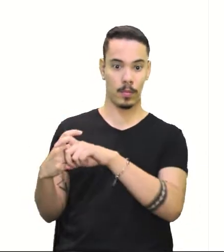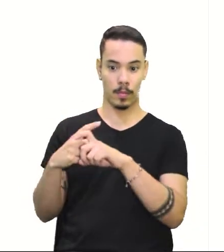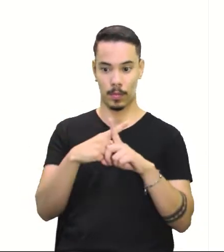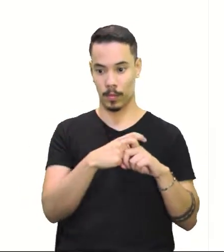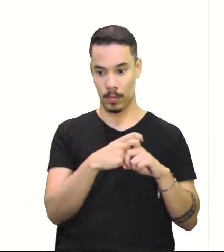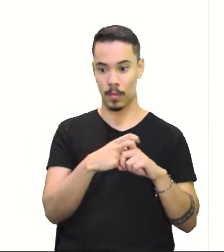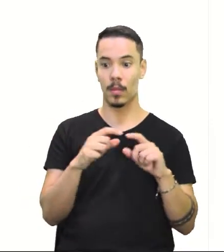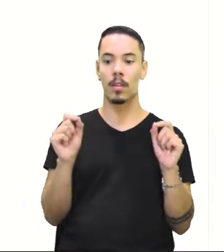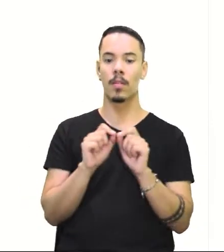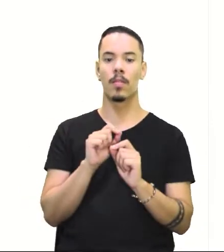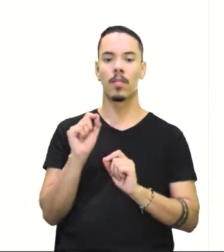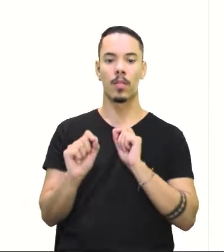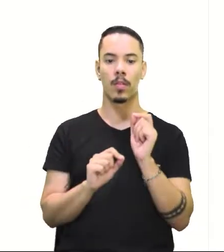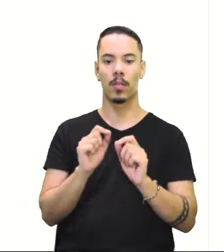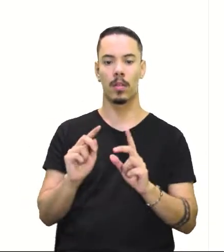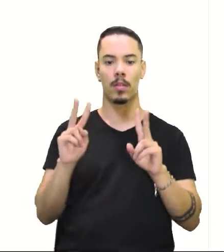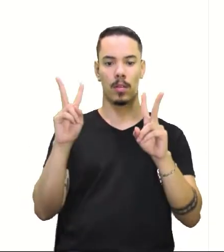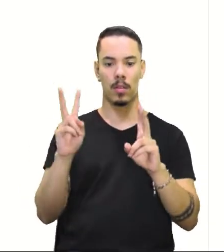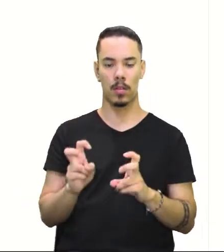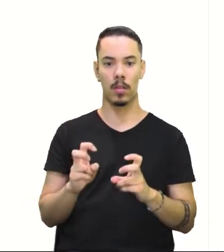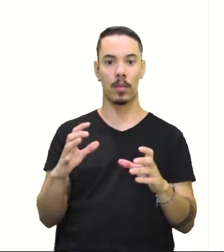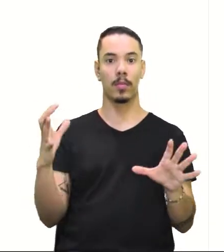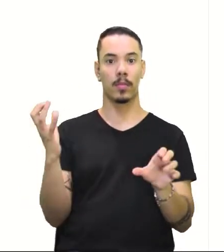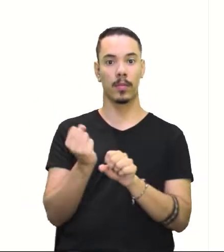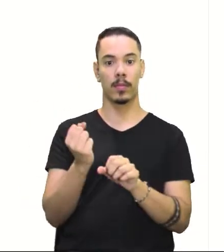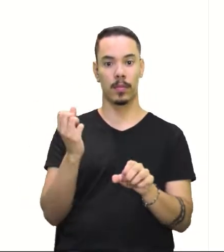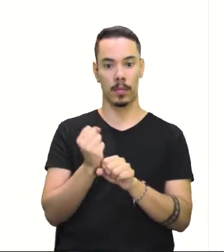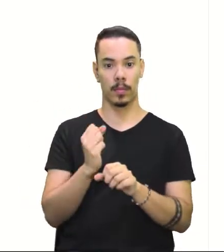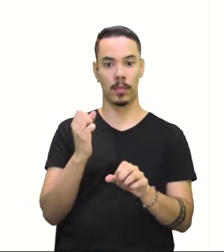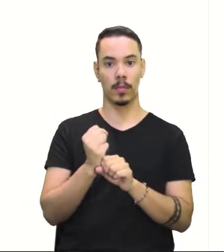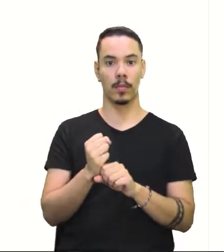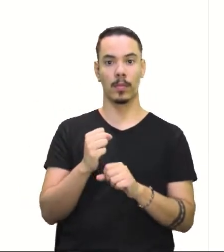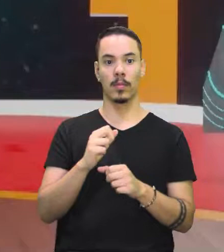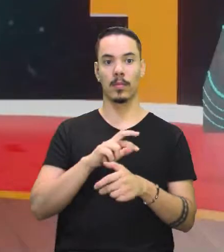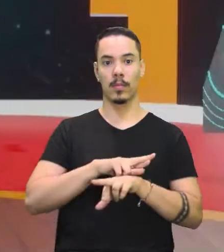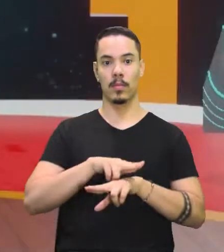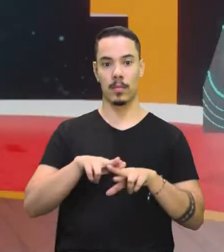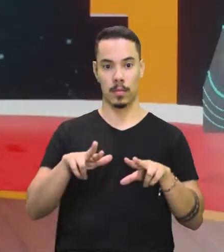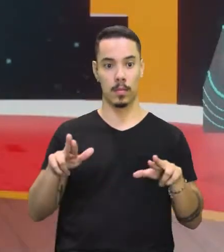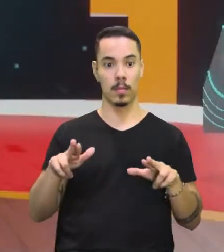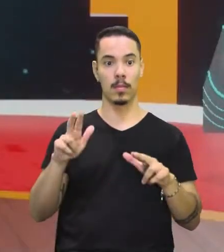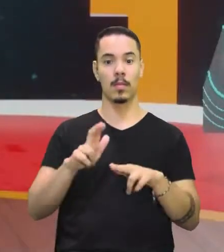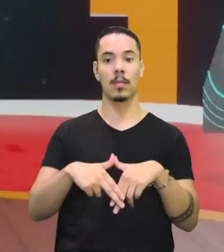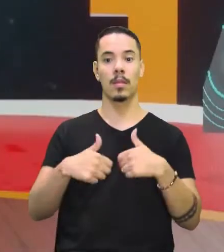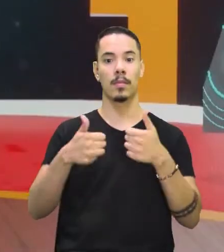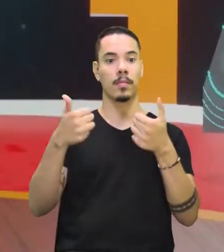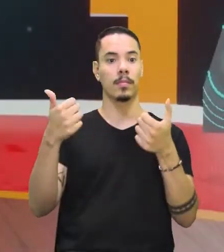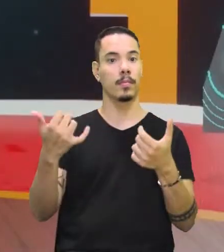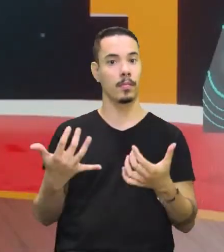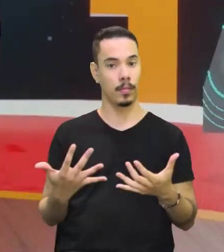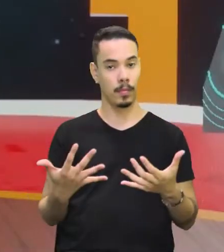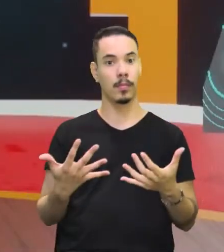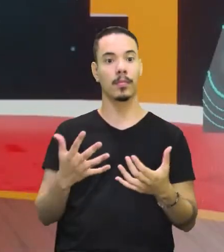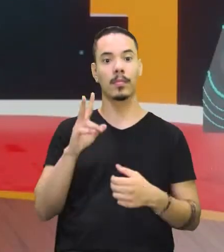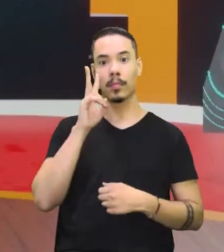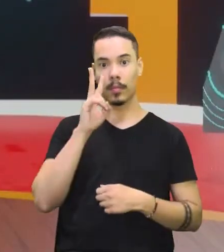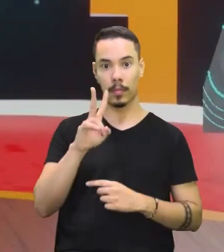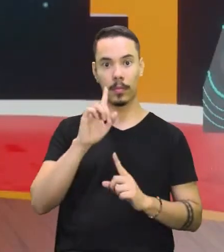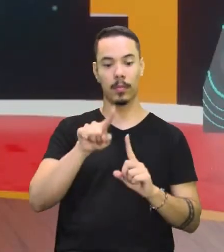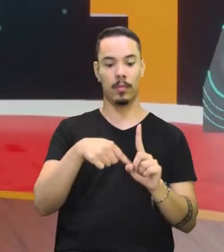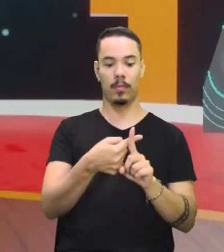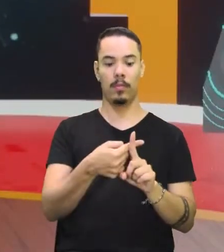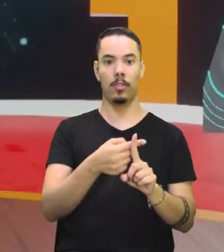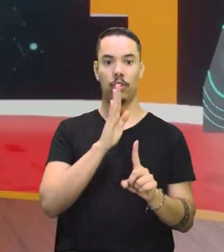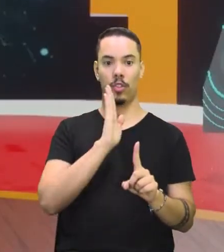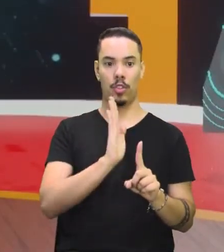falar um pouquinho ainda sobre as operações. Vem aqui com a gente. Então, falando de operações, a gente viu adição.